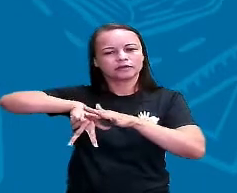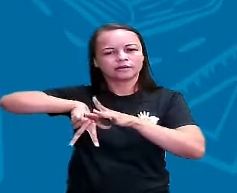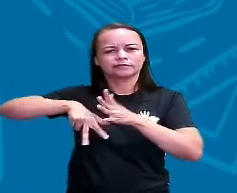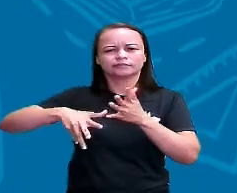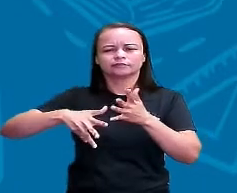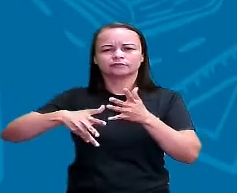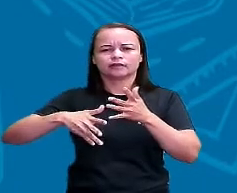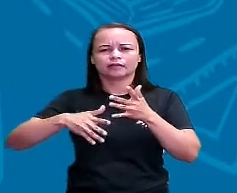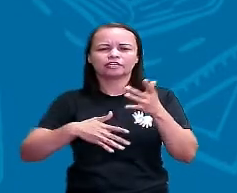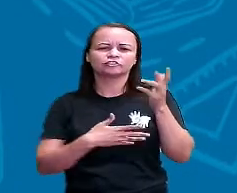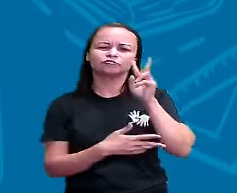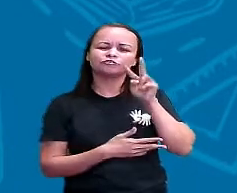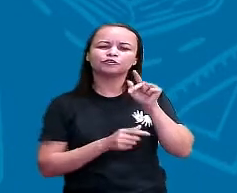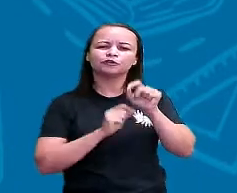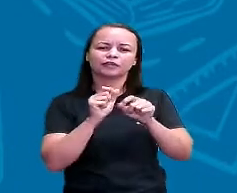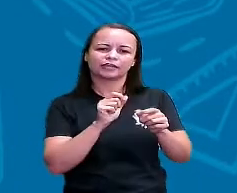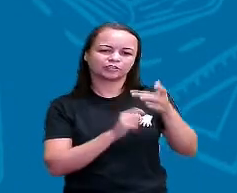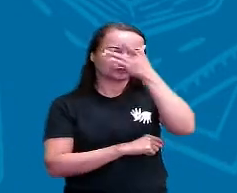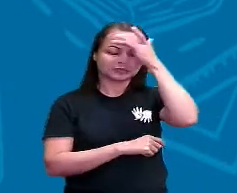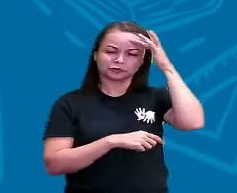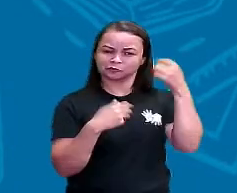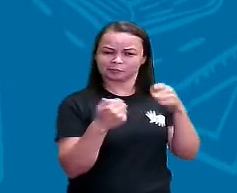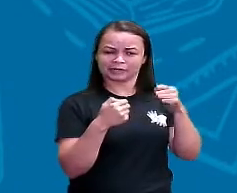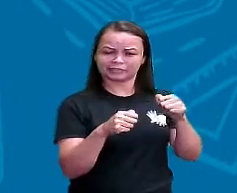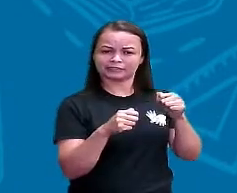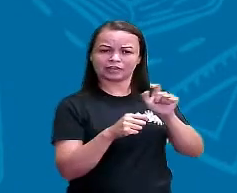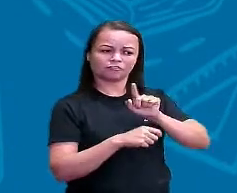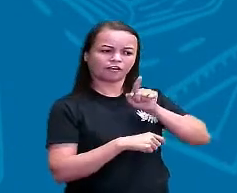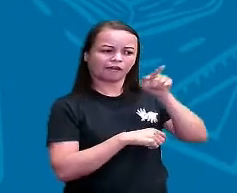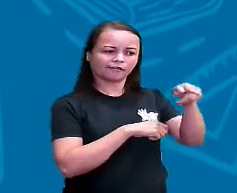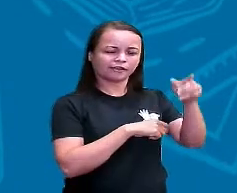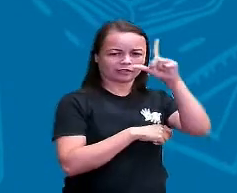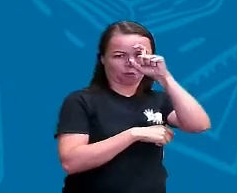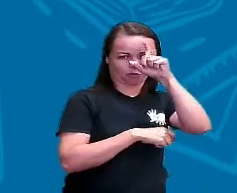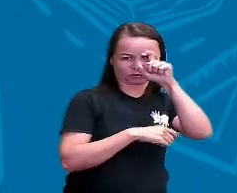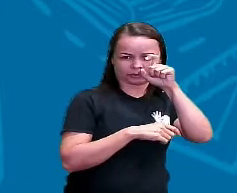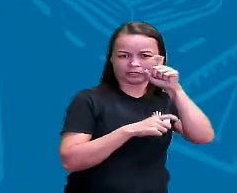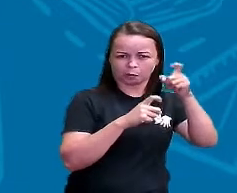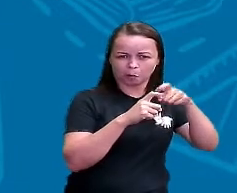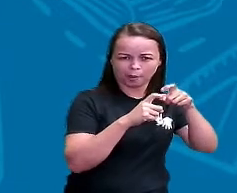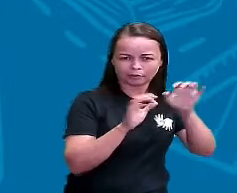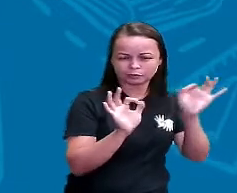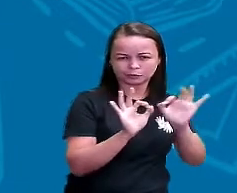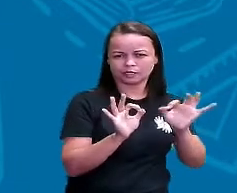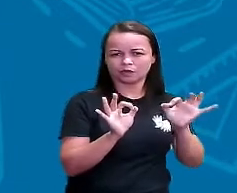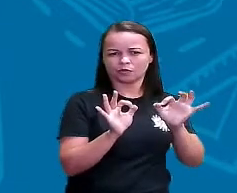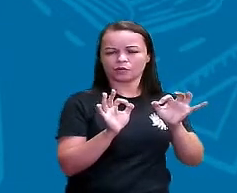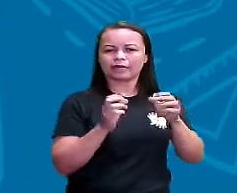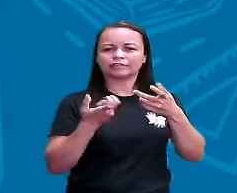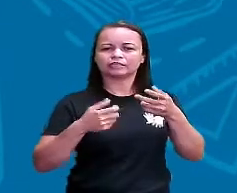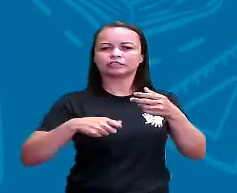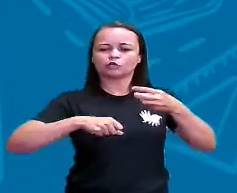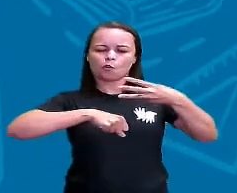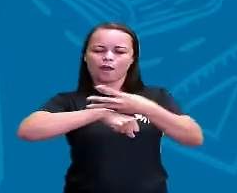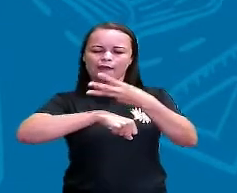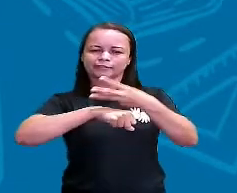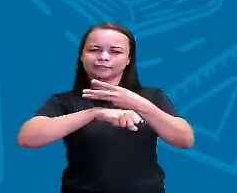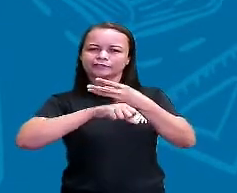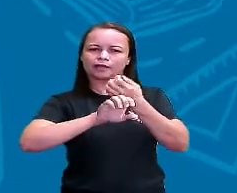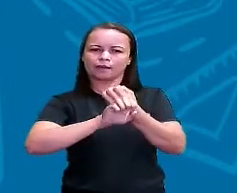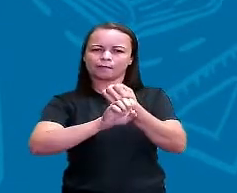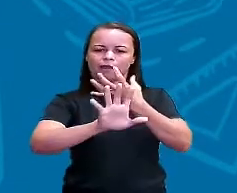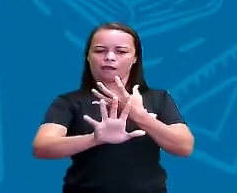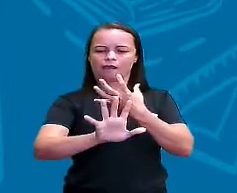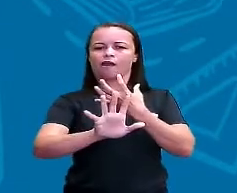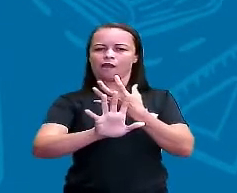uma ligação ou um atendimento pelo WhatsApp, que o médico lá do outro lado atendia o